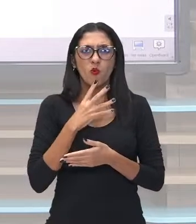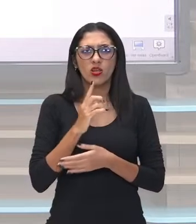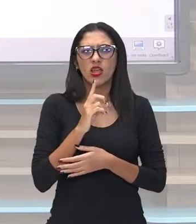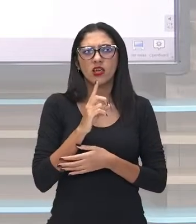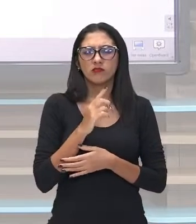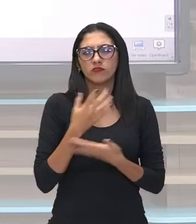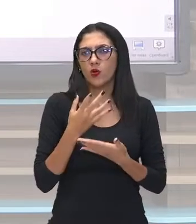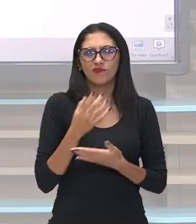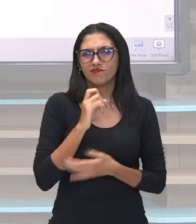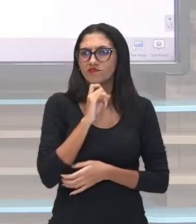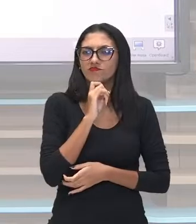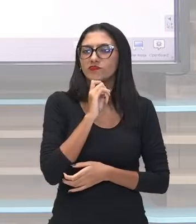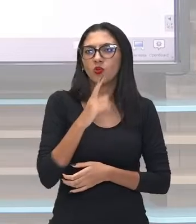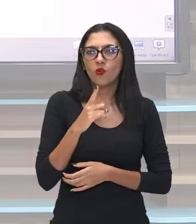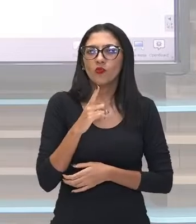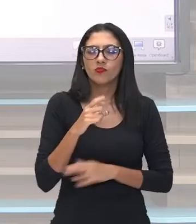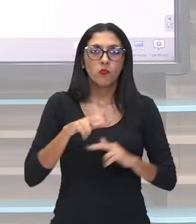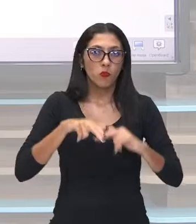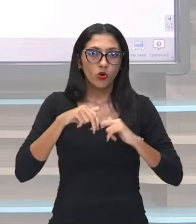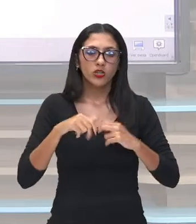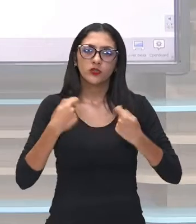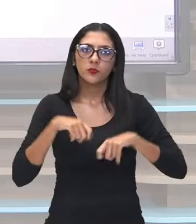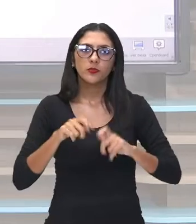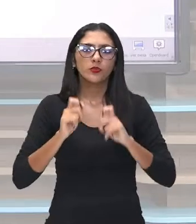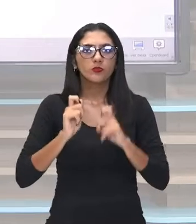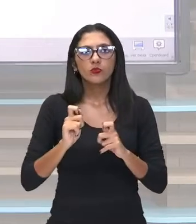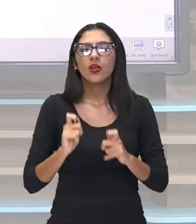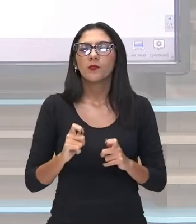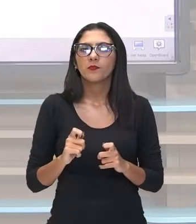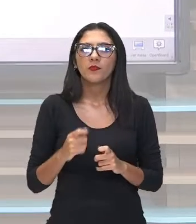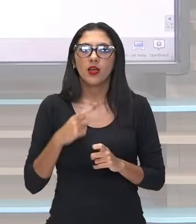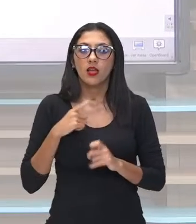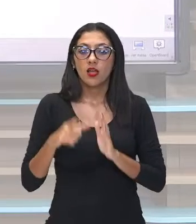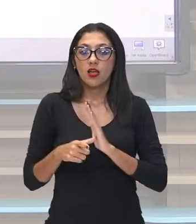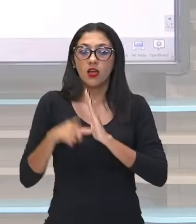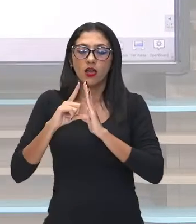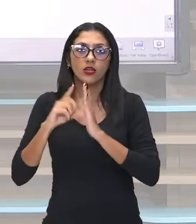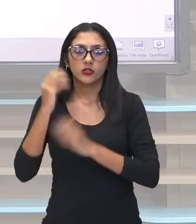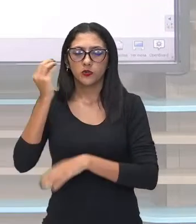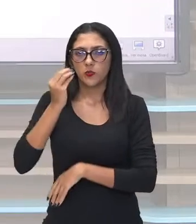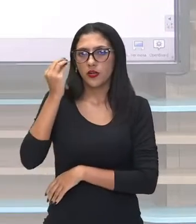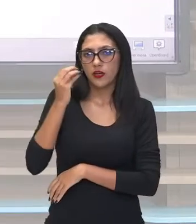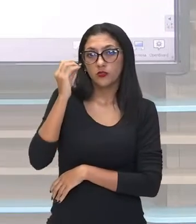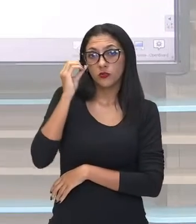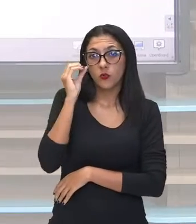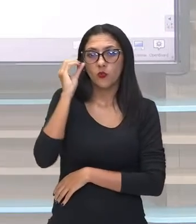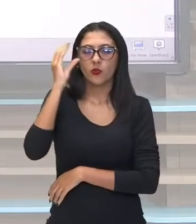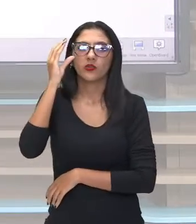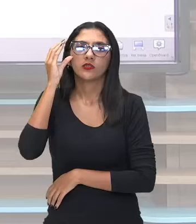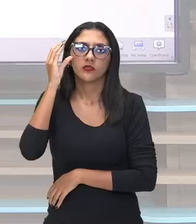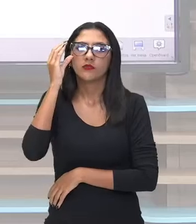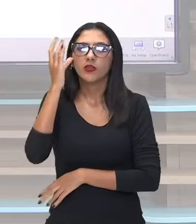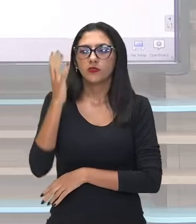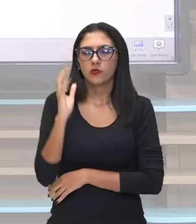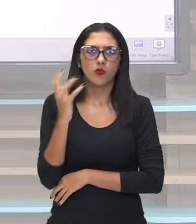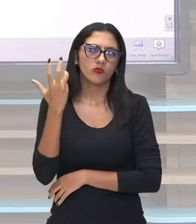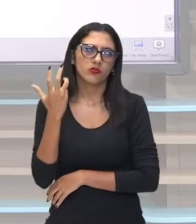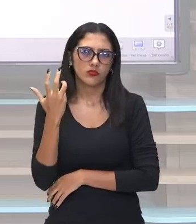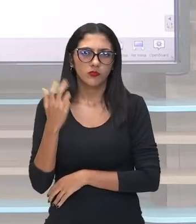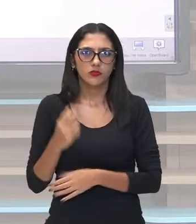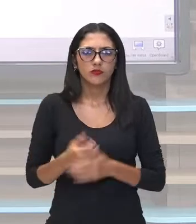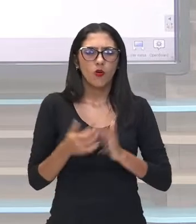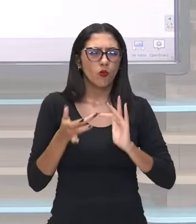deduzir, né? Por isso que é importante você ter esses conhecimentos prévios da situação, do contexto de modo